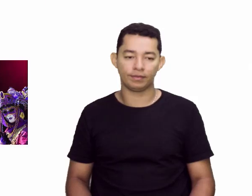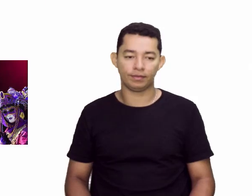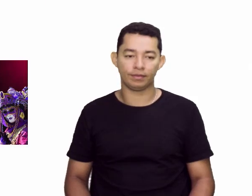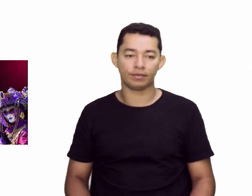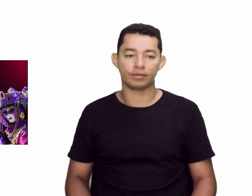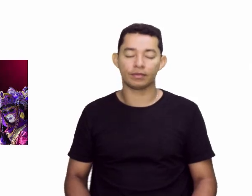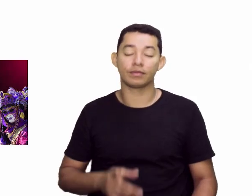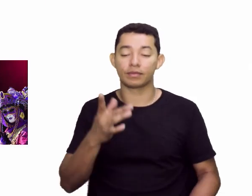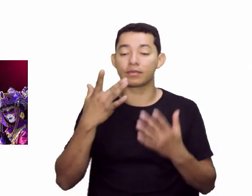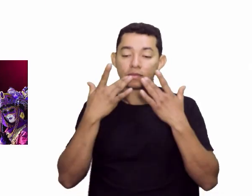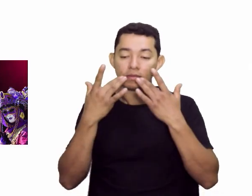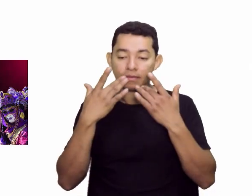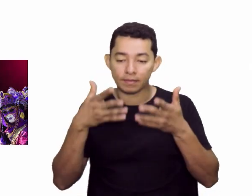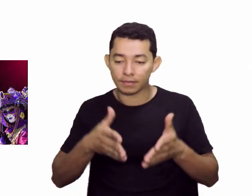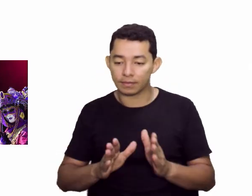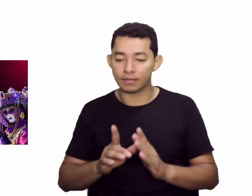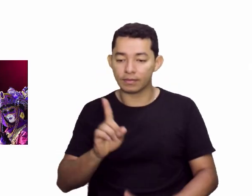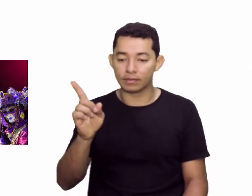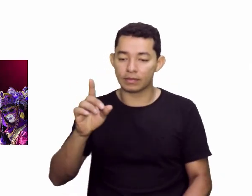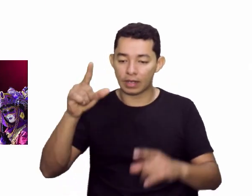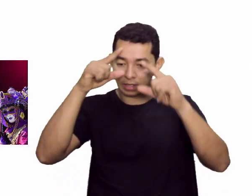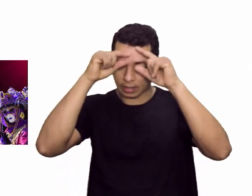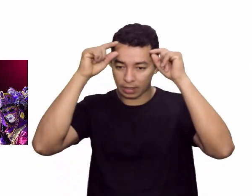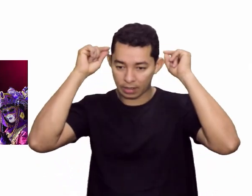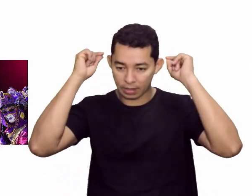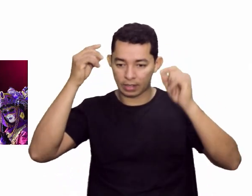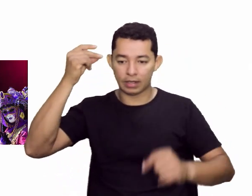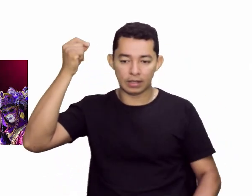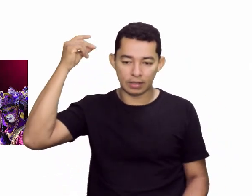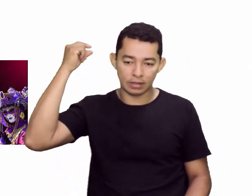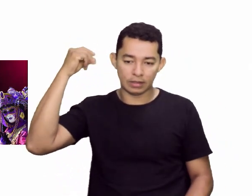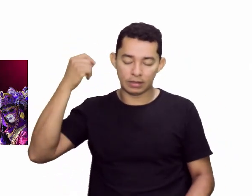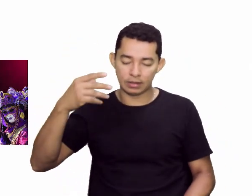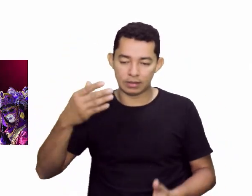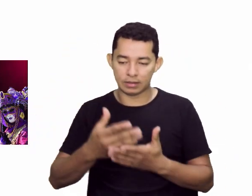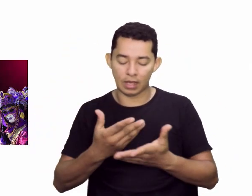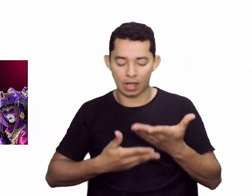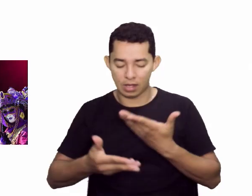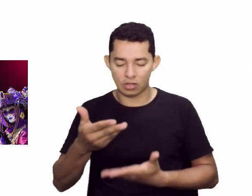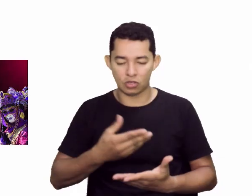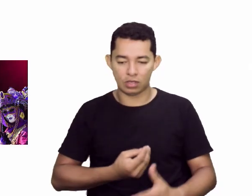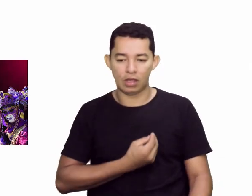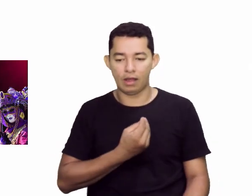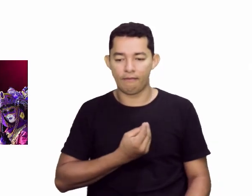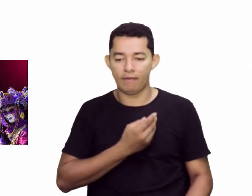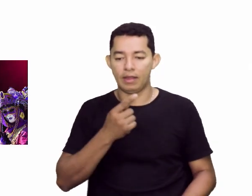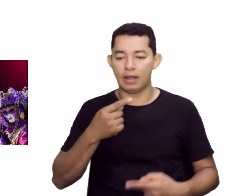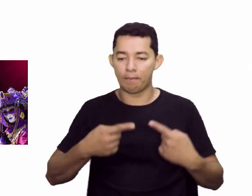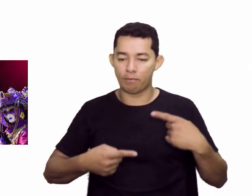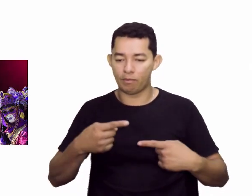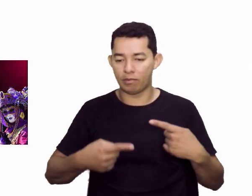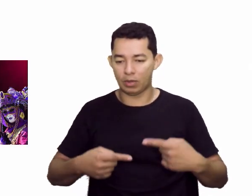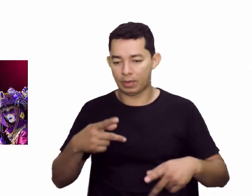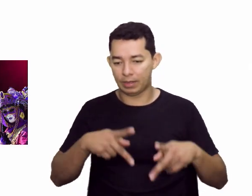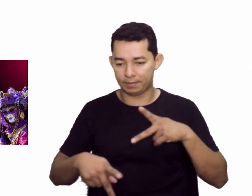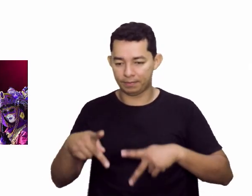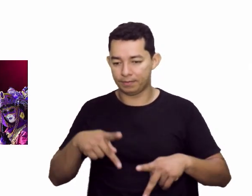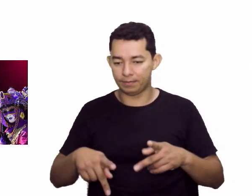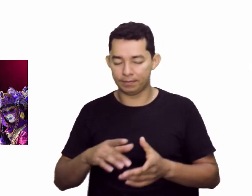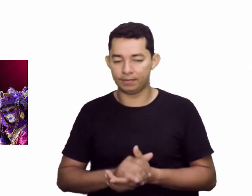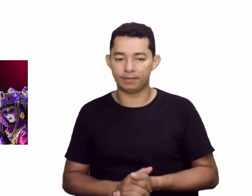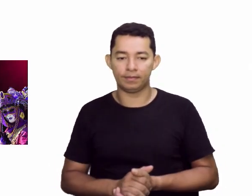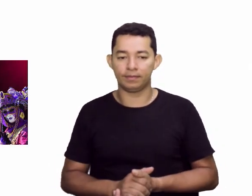nasceu na Grécia Antiga, intimamente ligado à vida pública e à democracia da cidade de Atenas, a